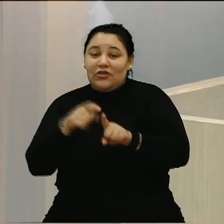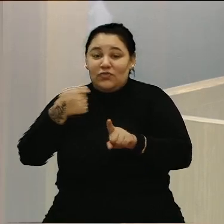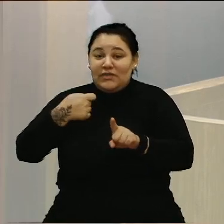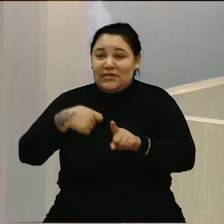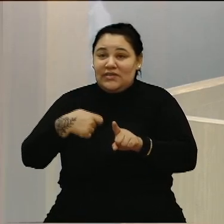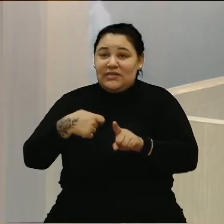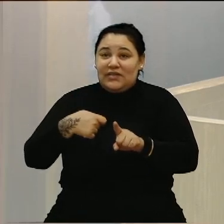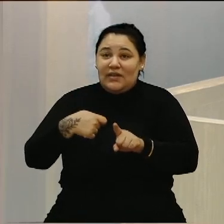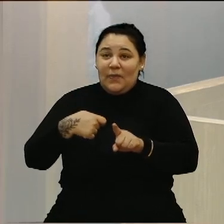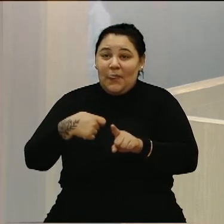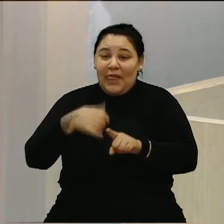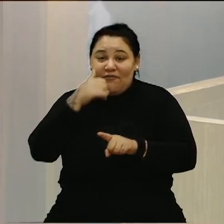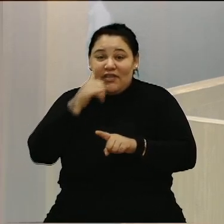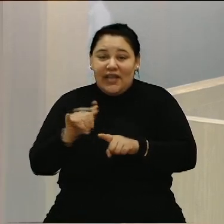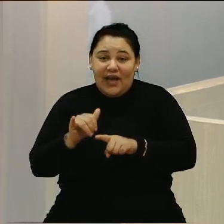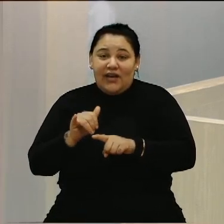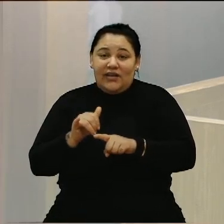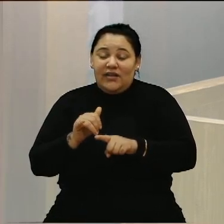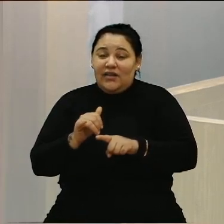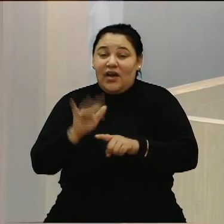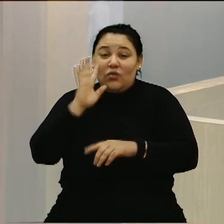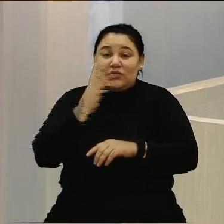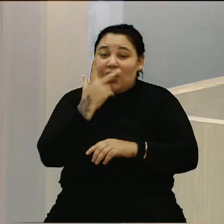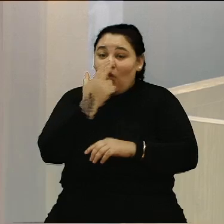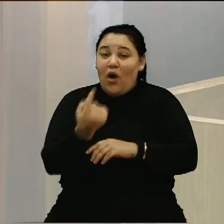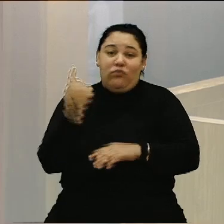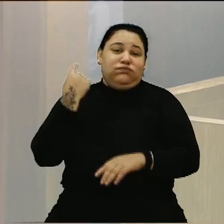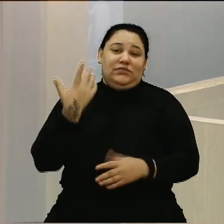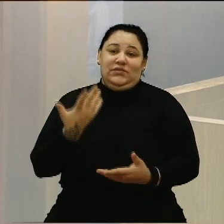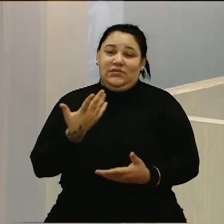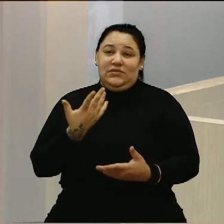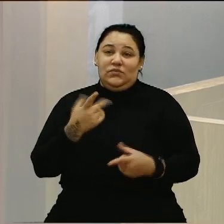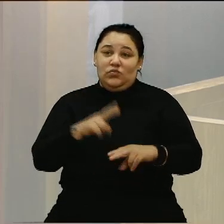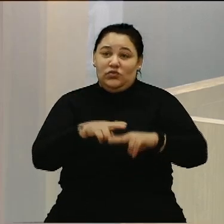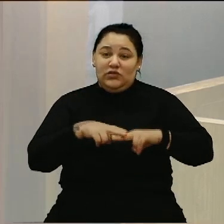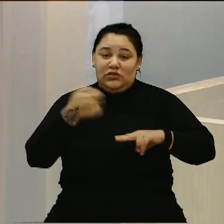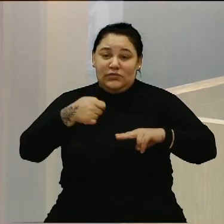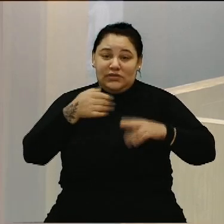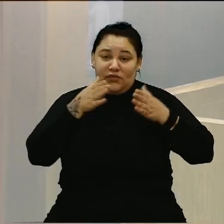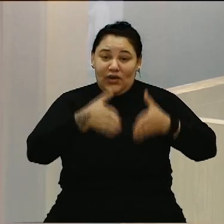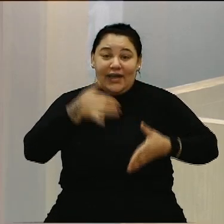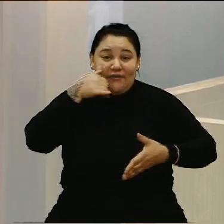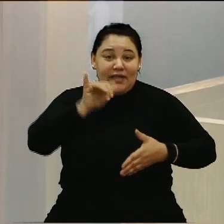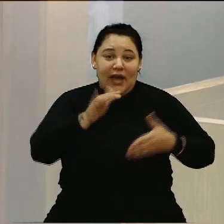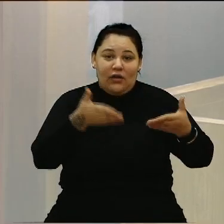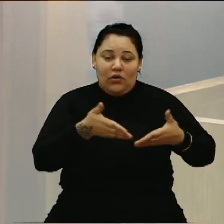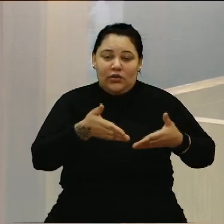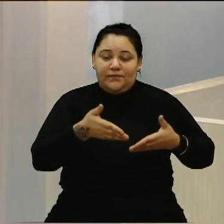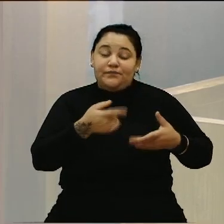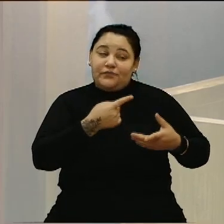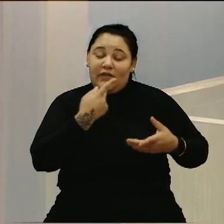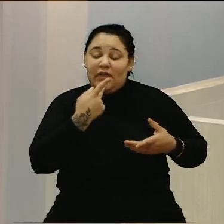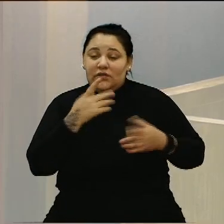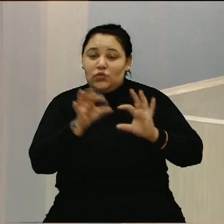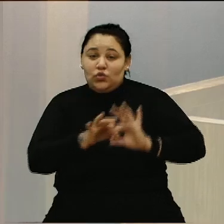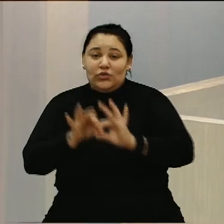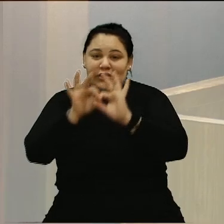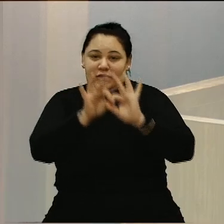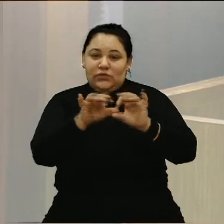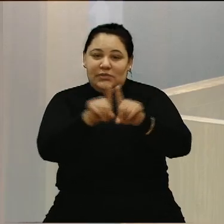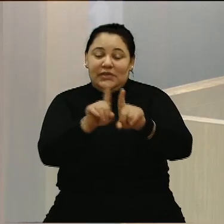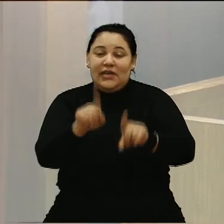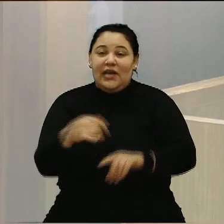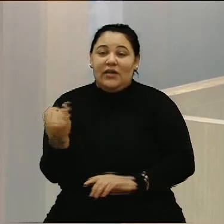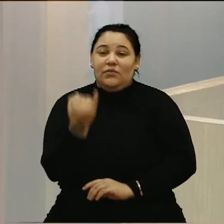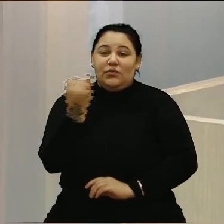para esta questão da contenção das encostas. E falando em união, vereadora Tati, é